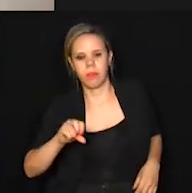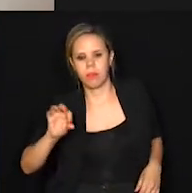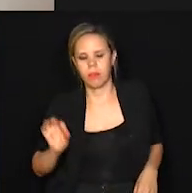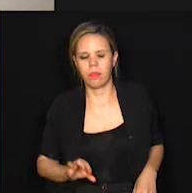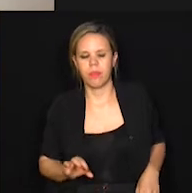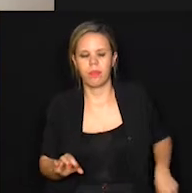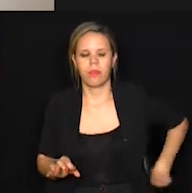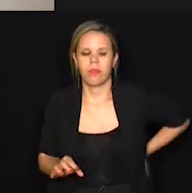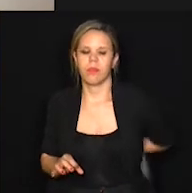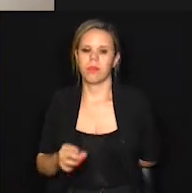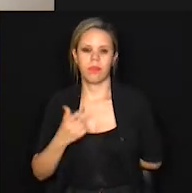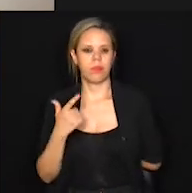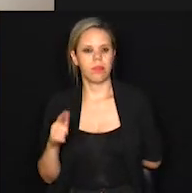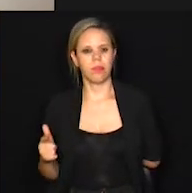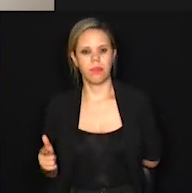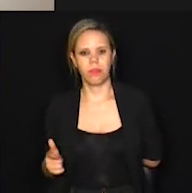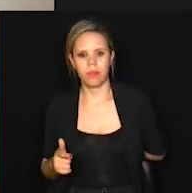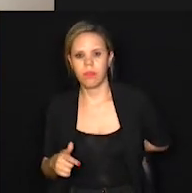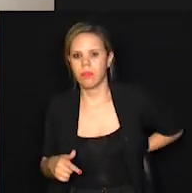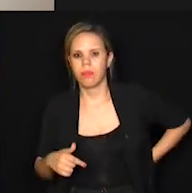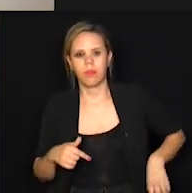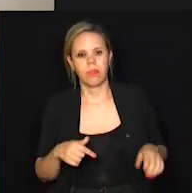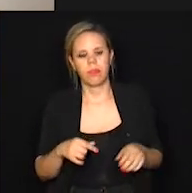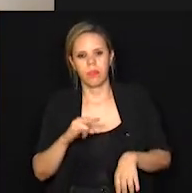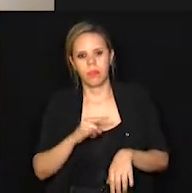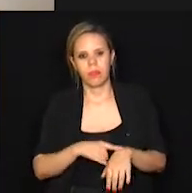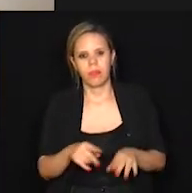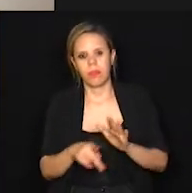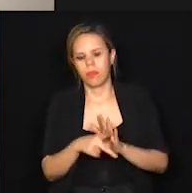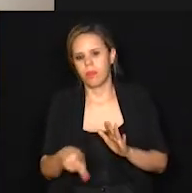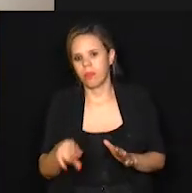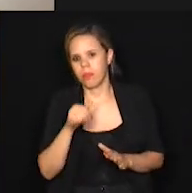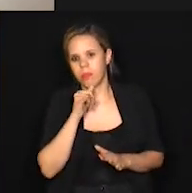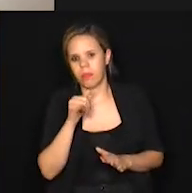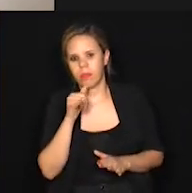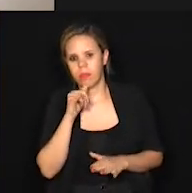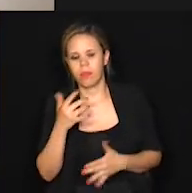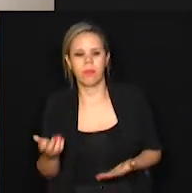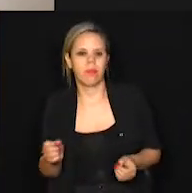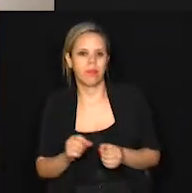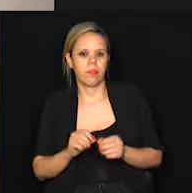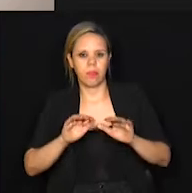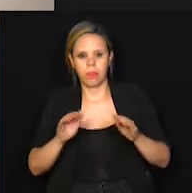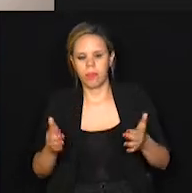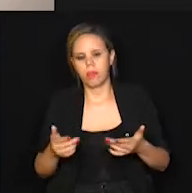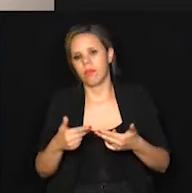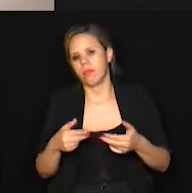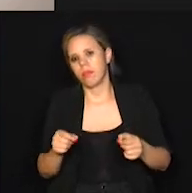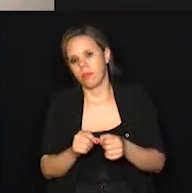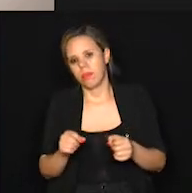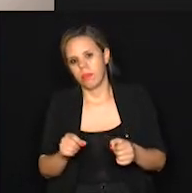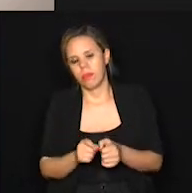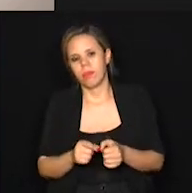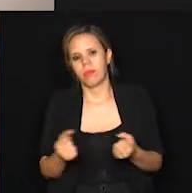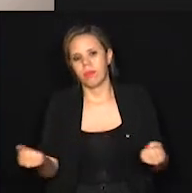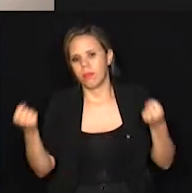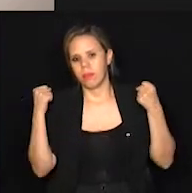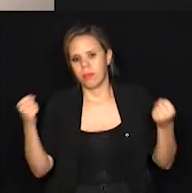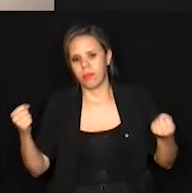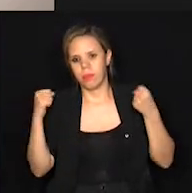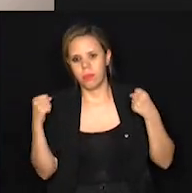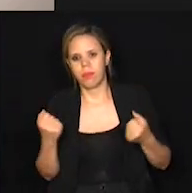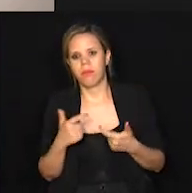79% não dispõe de vestuário. Por exemplo, o aluno vai fazer uma atividade de educação física ou